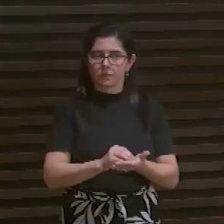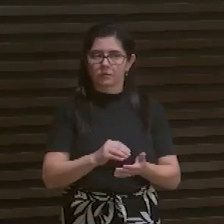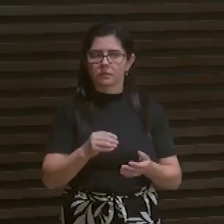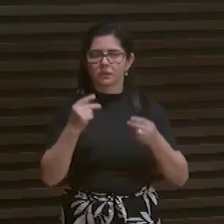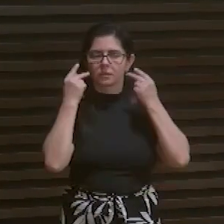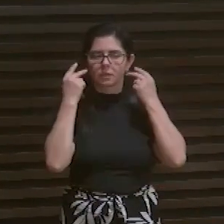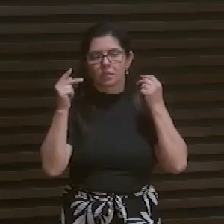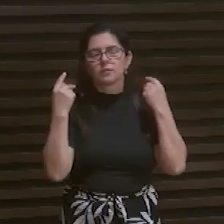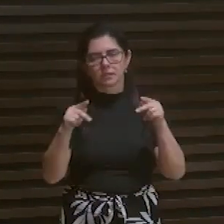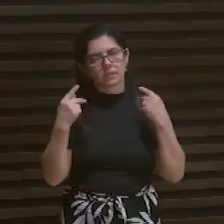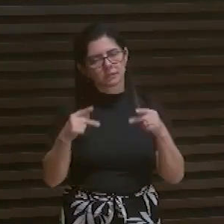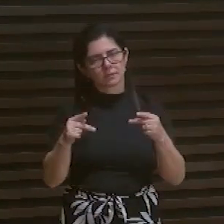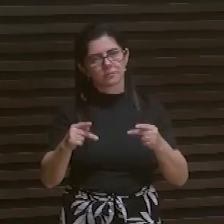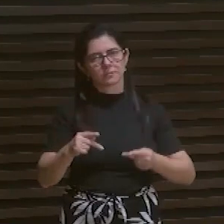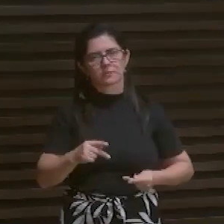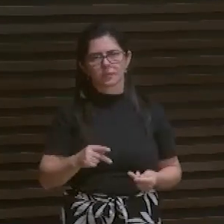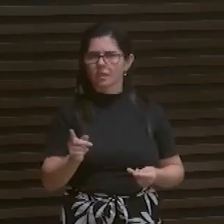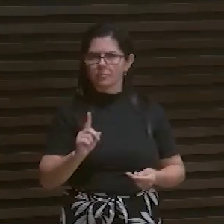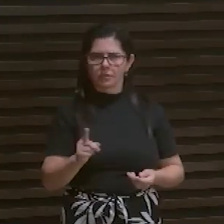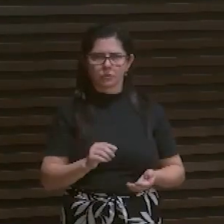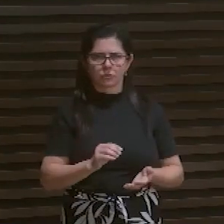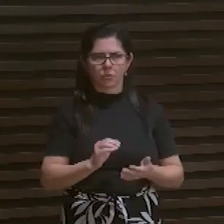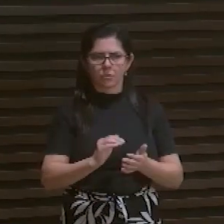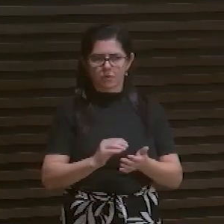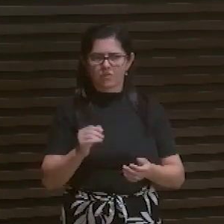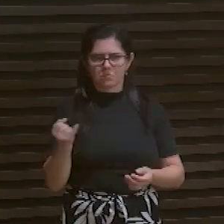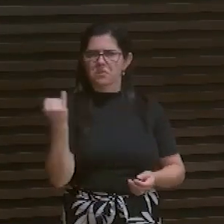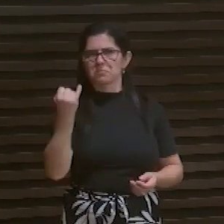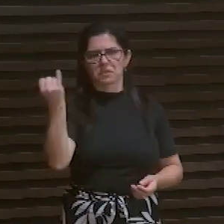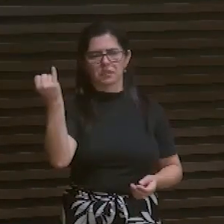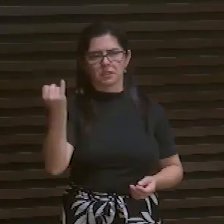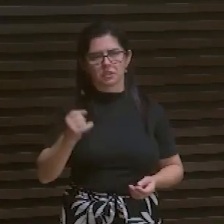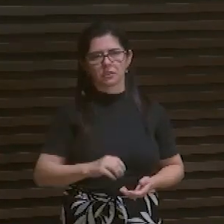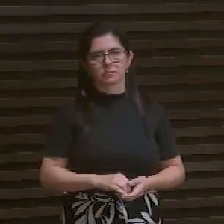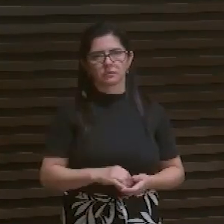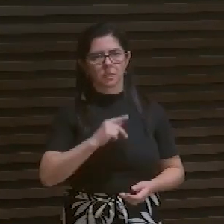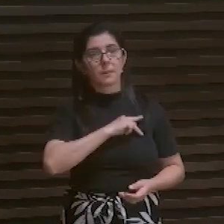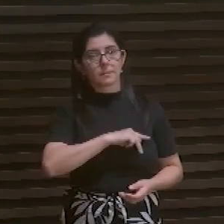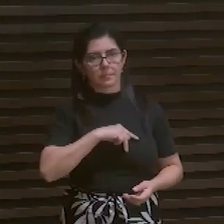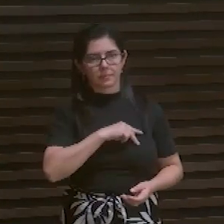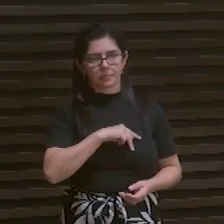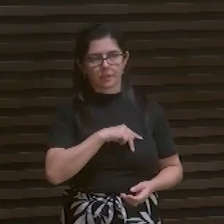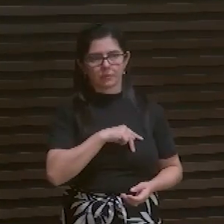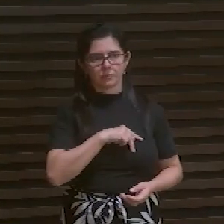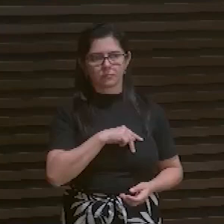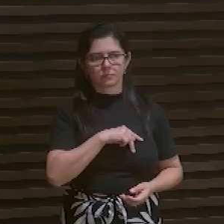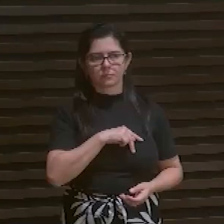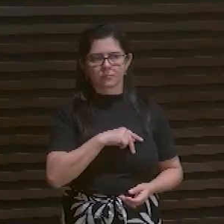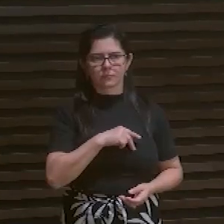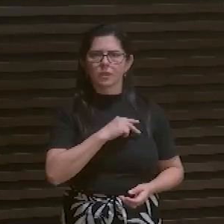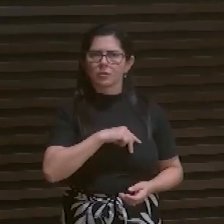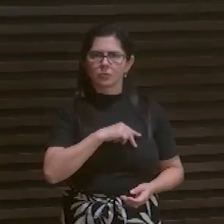Nem por isso eu sou alguma coisa a mais. Então, Paulo estava se colocando nessa condição. O que é